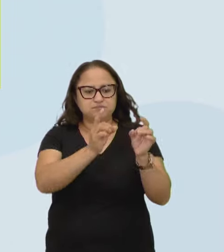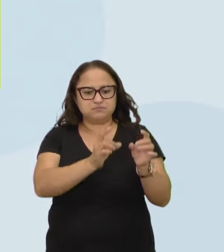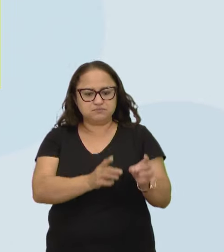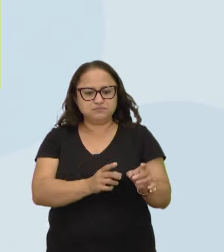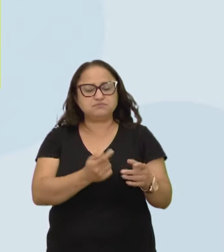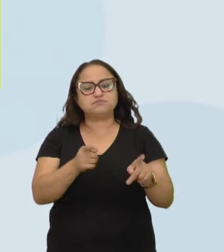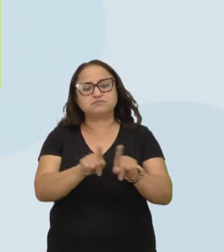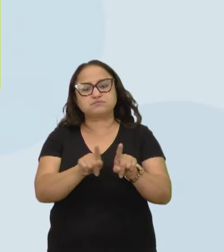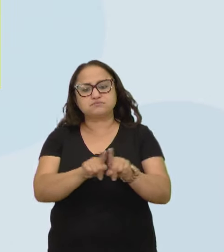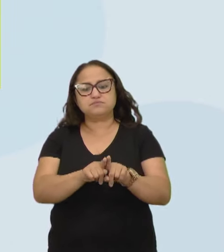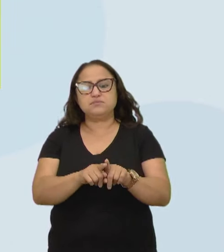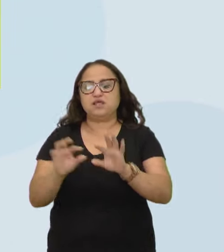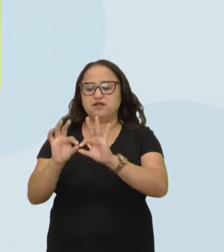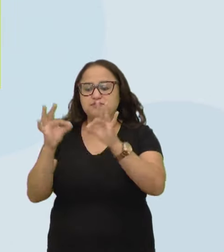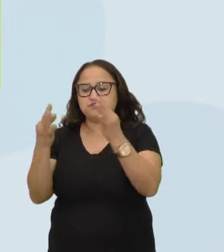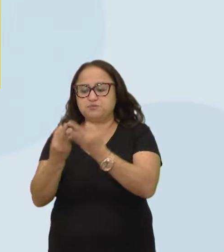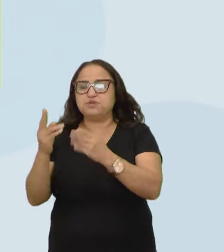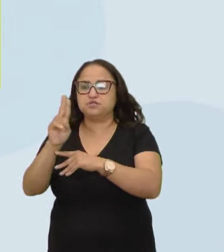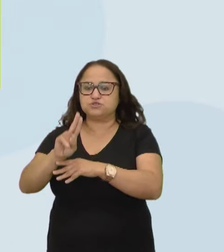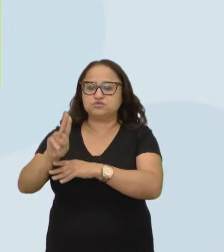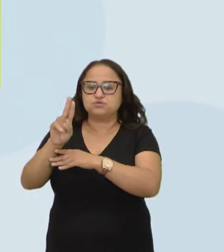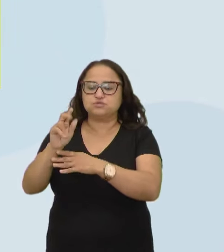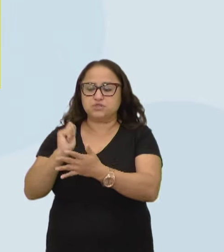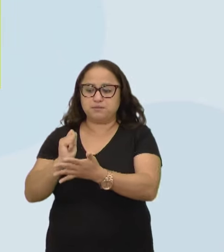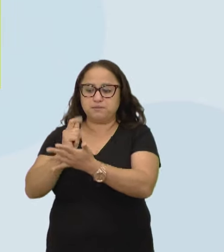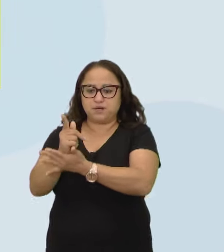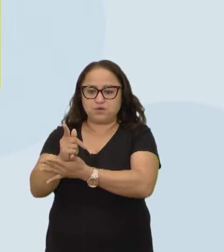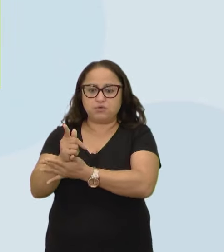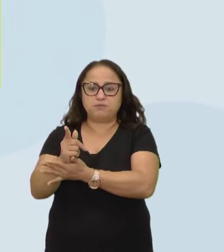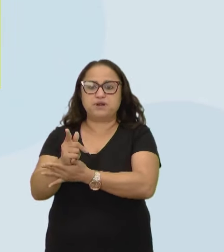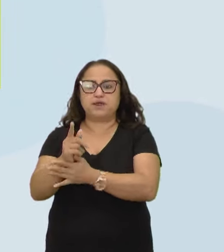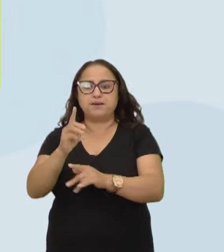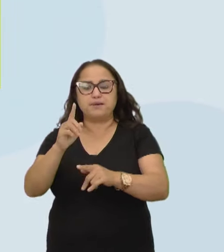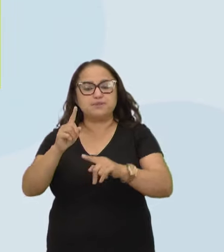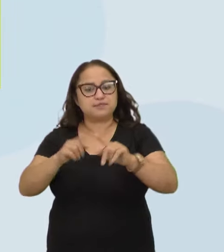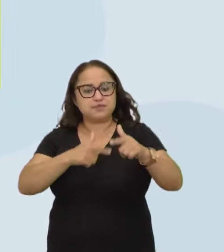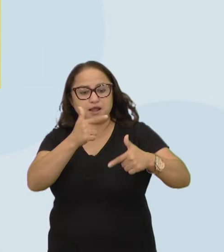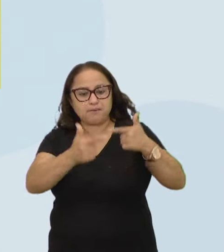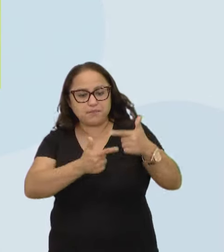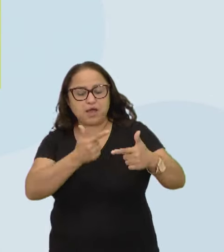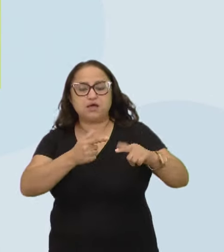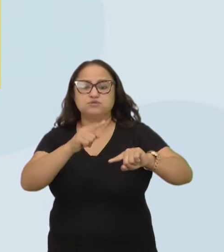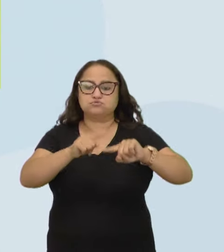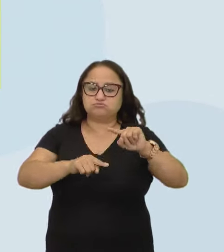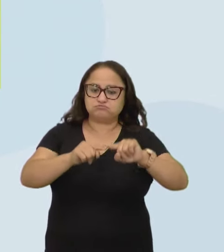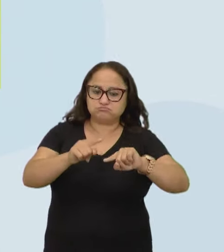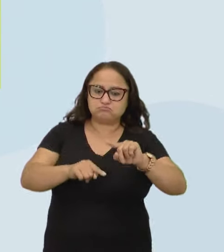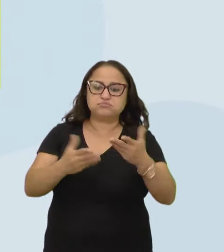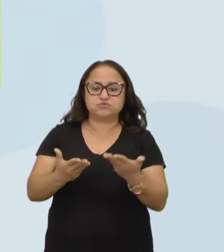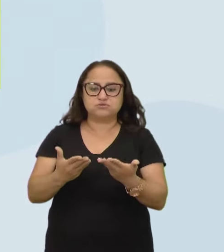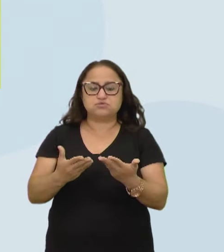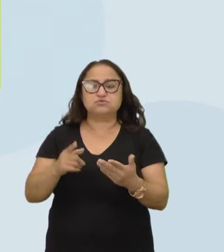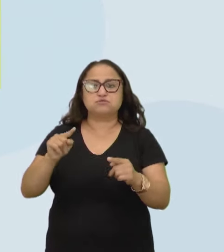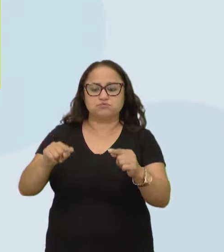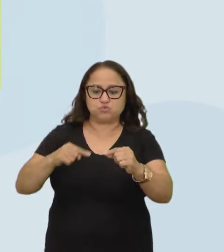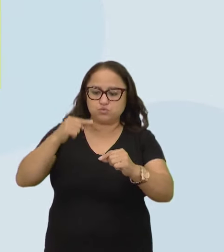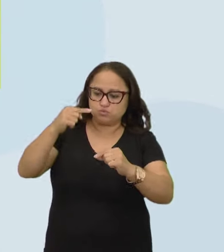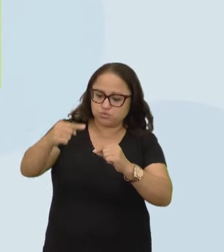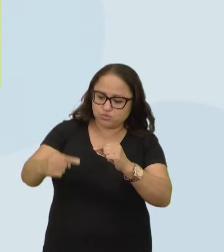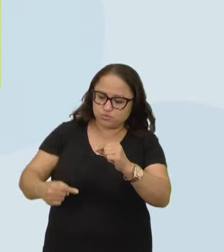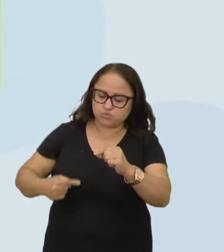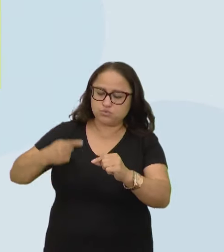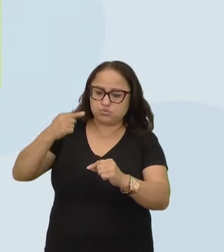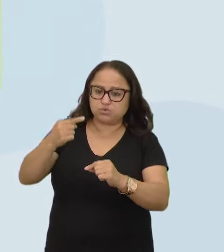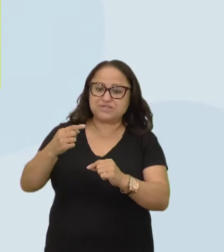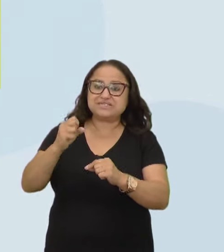famílias utilizam a renda para comprar bens e serviços. Então, fica um ciclo que se você quebra... Por isso